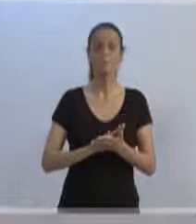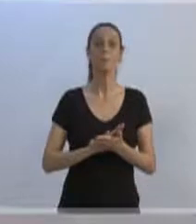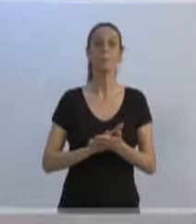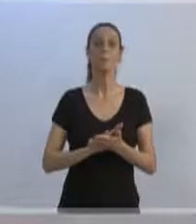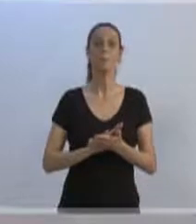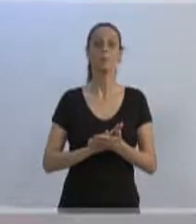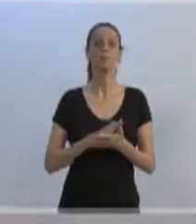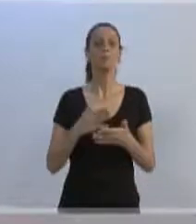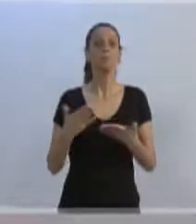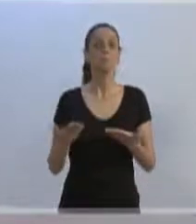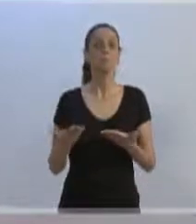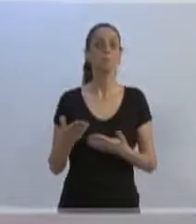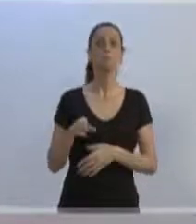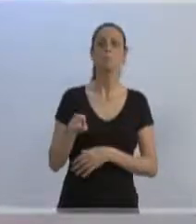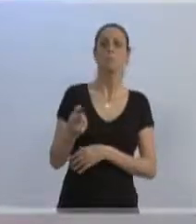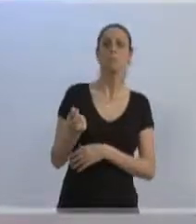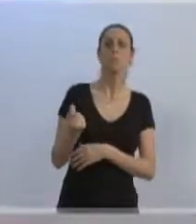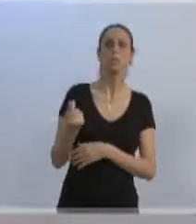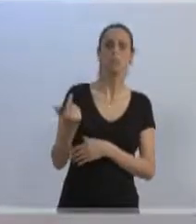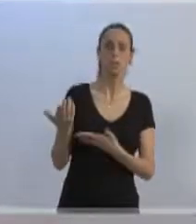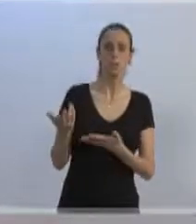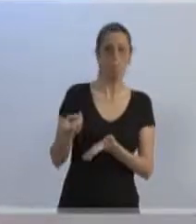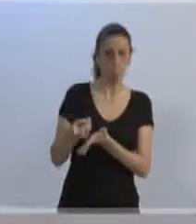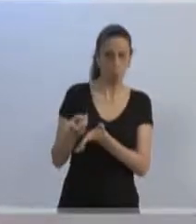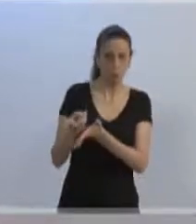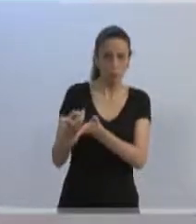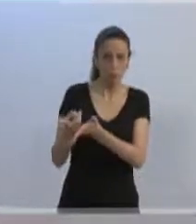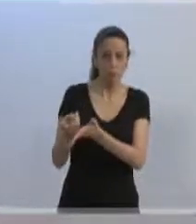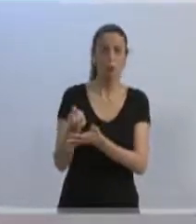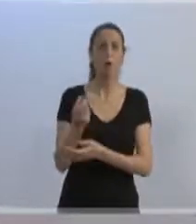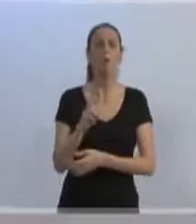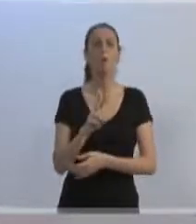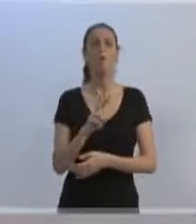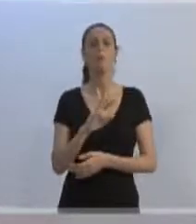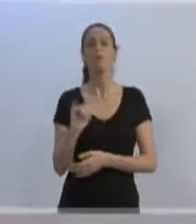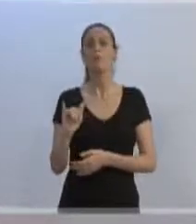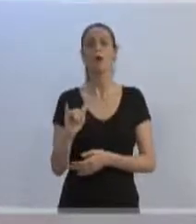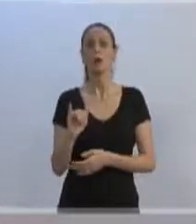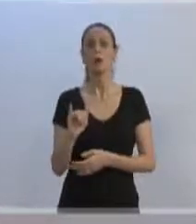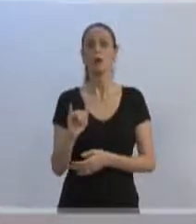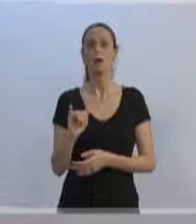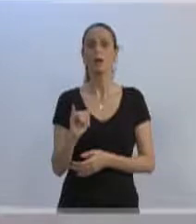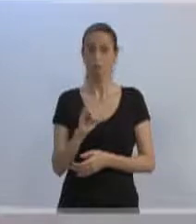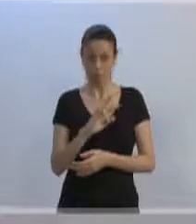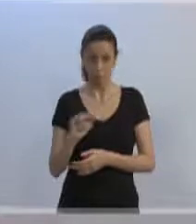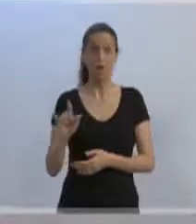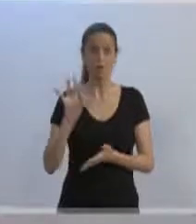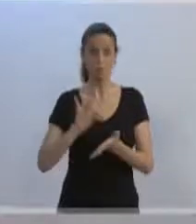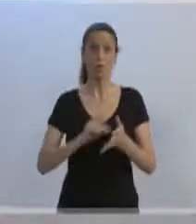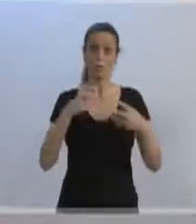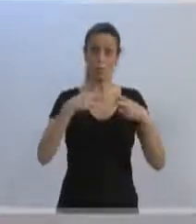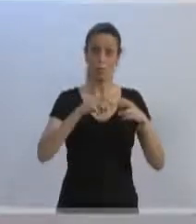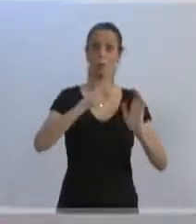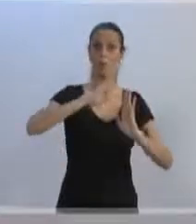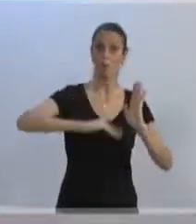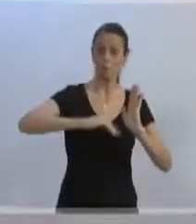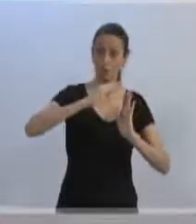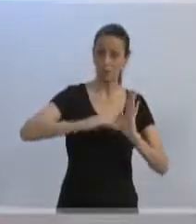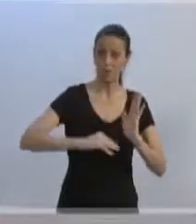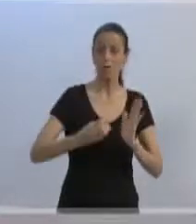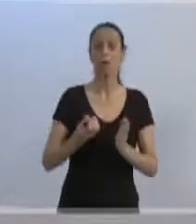esse recurso ainda está disponível se ele vai efetivamente ser aplicado nessa ação